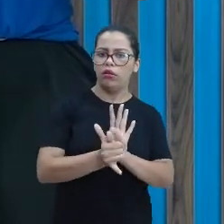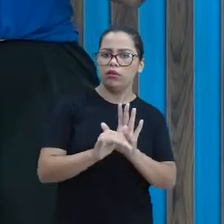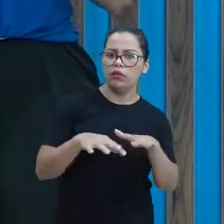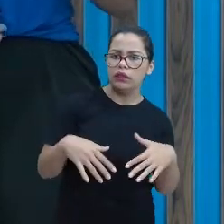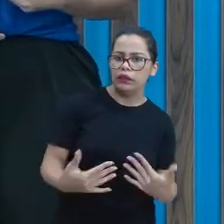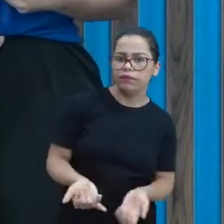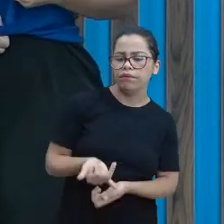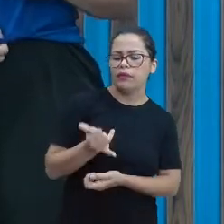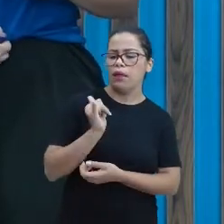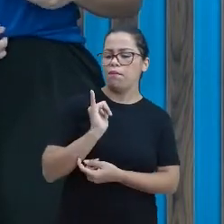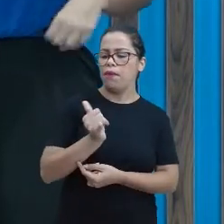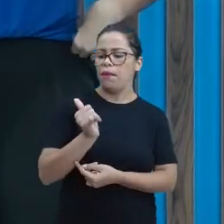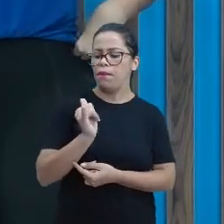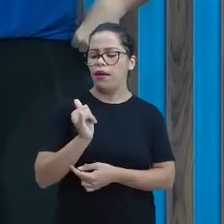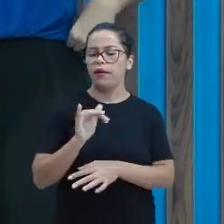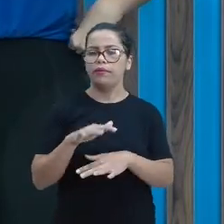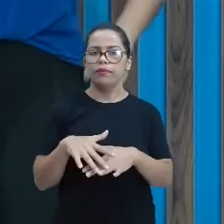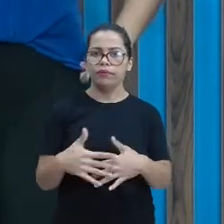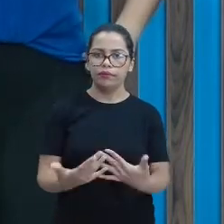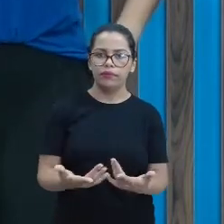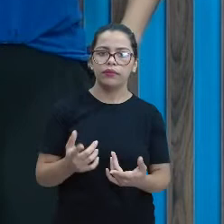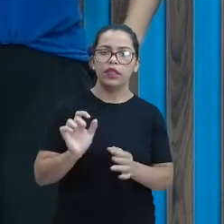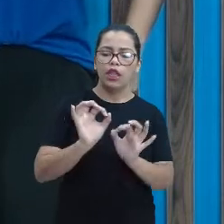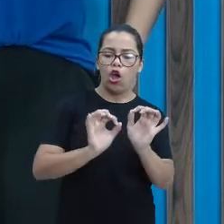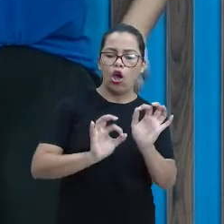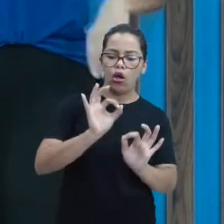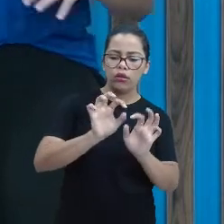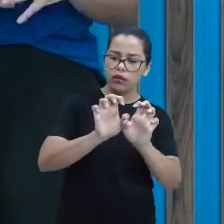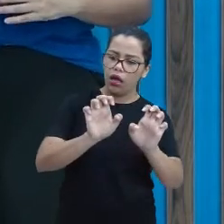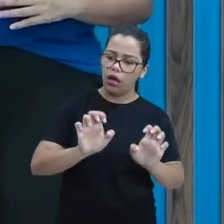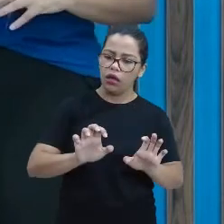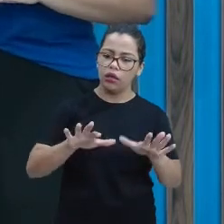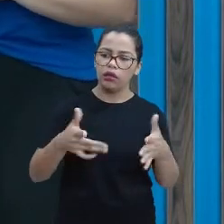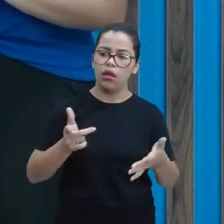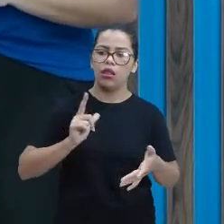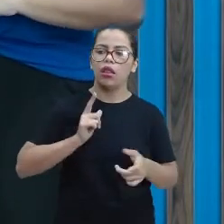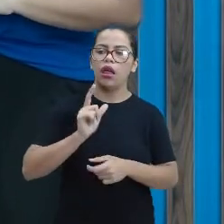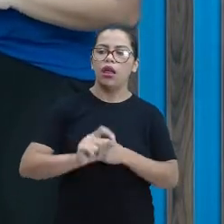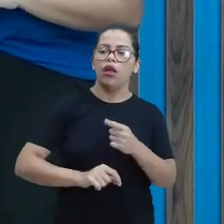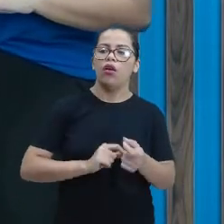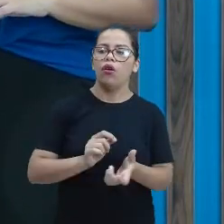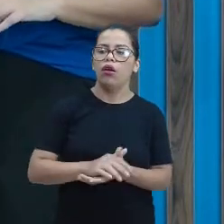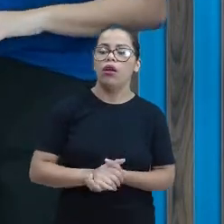esse engenho de estrutura. Então, eu tenho